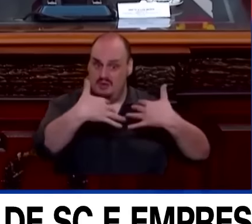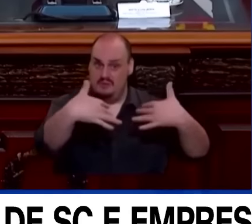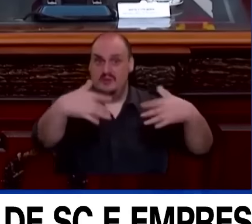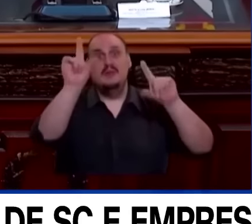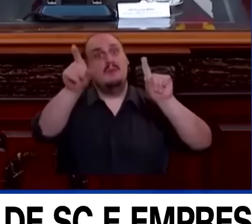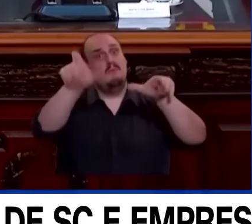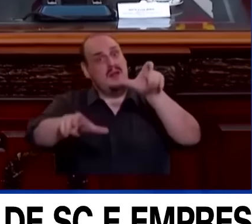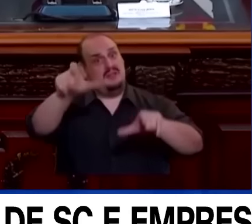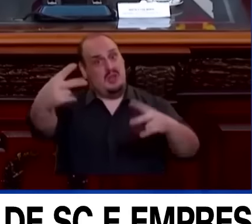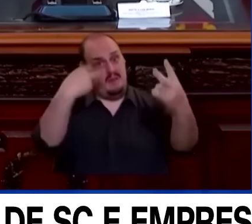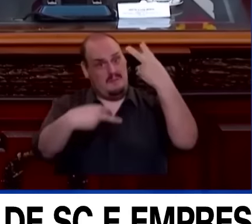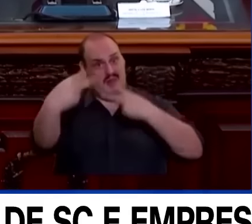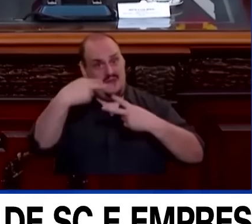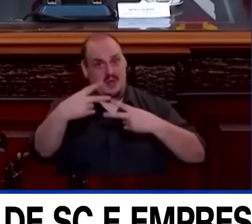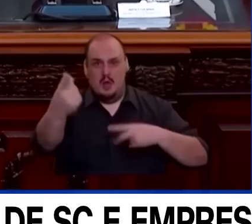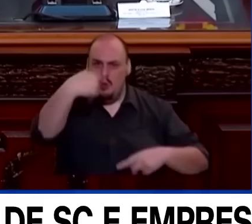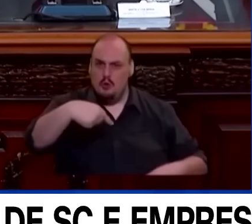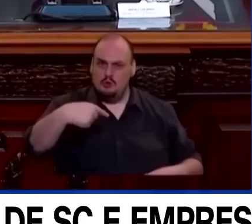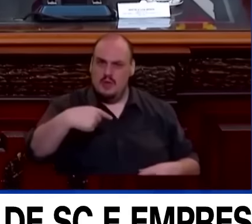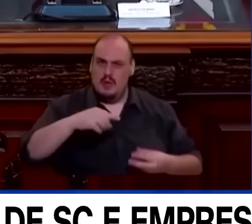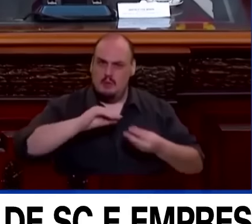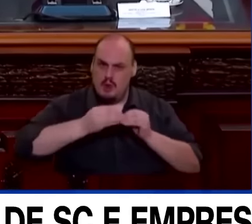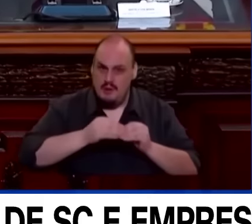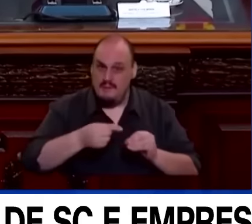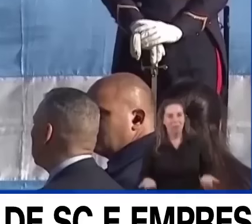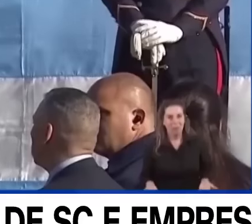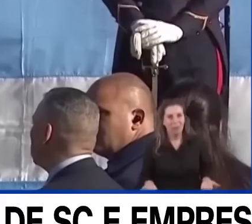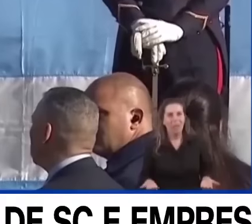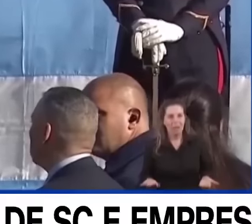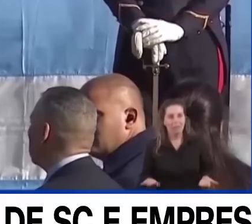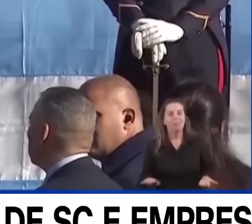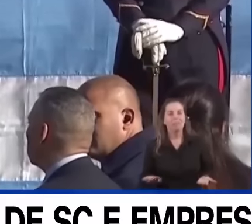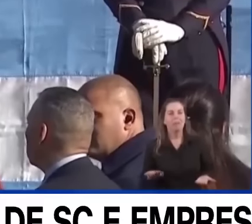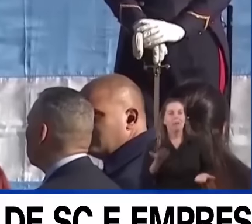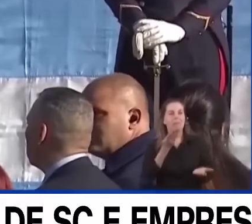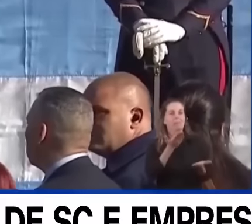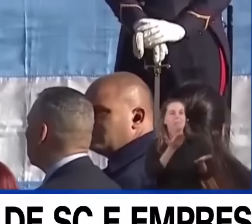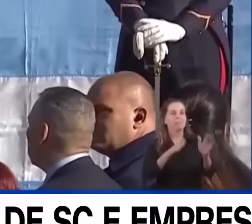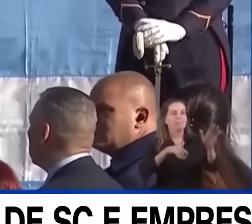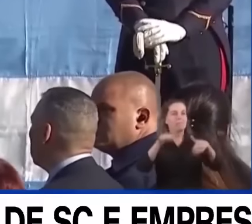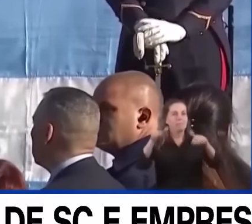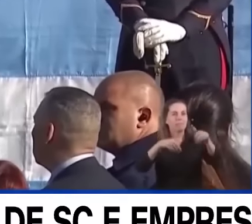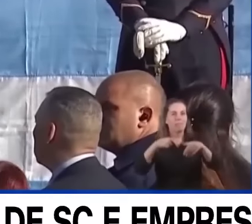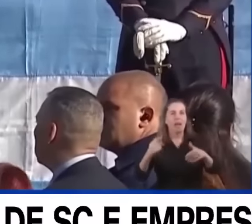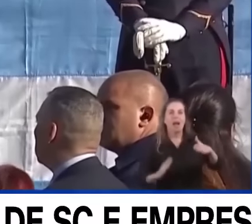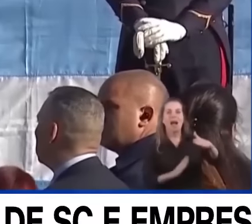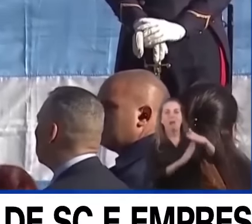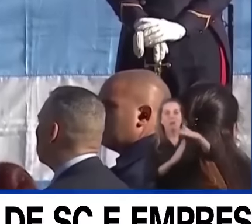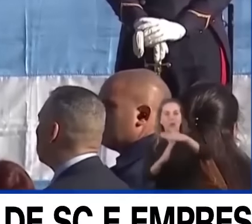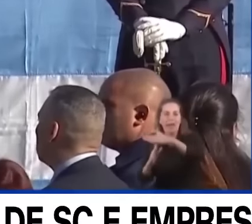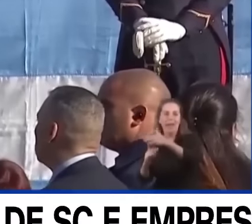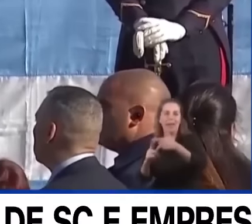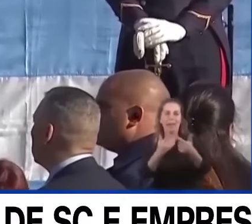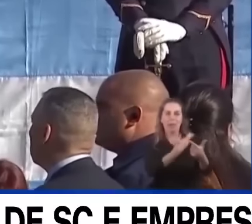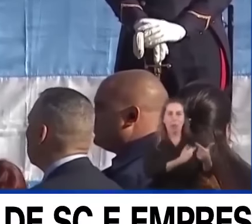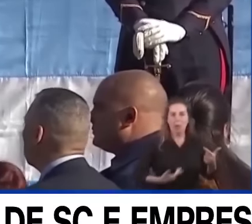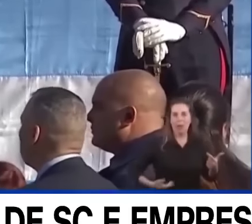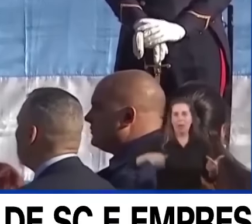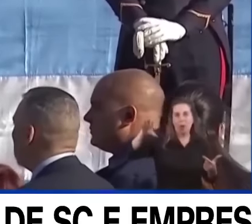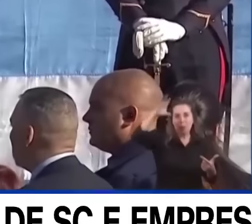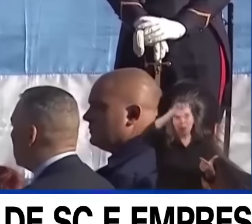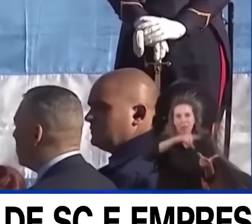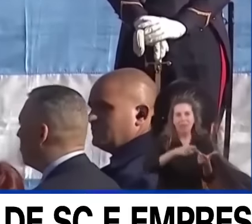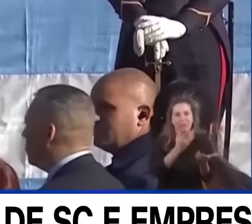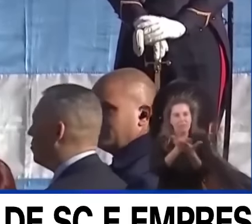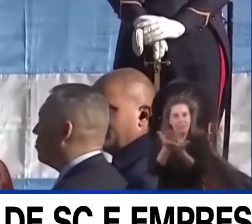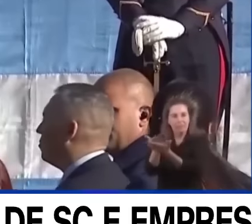primeira viagem de Javier Milei seja para participar de um evento com a presença do ex-presidente Jair Bolsonaro em vez